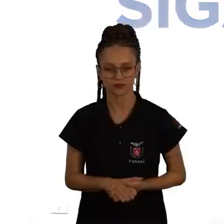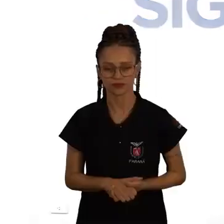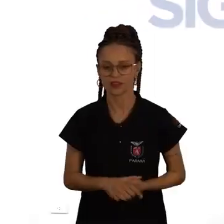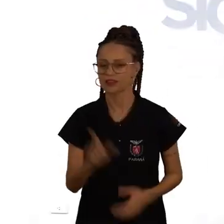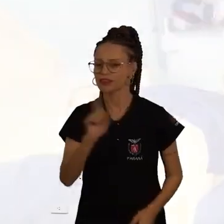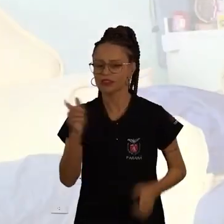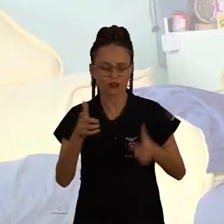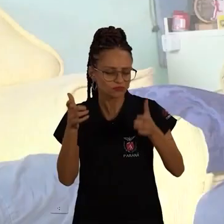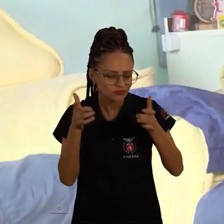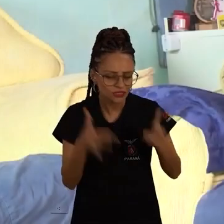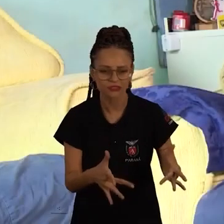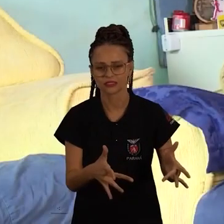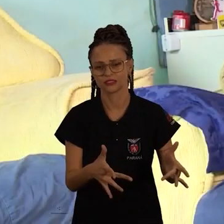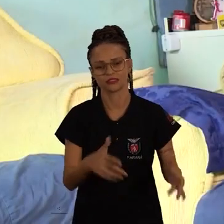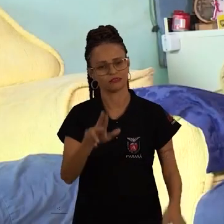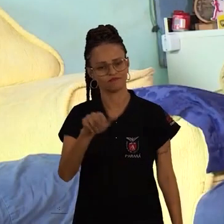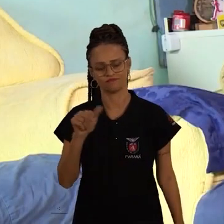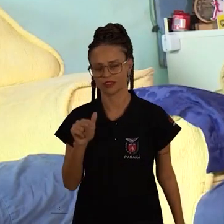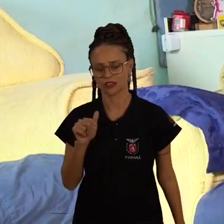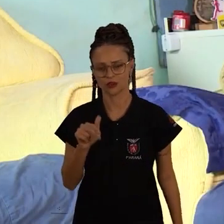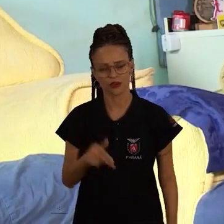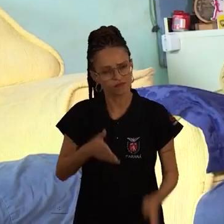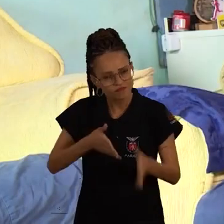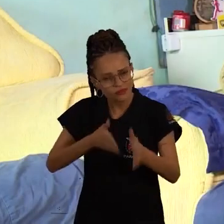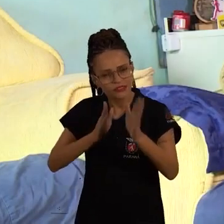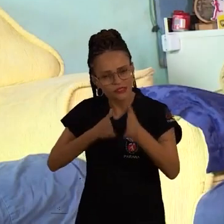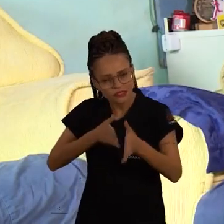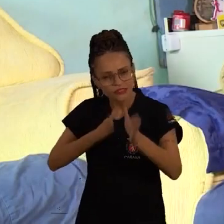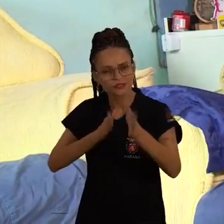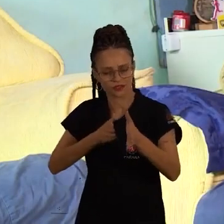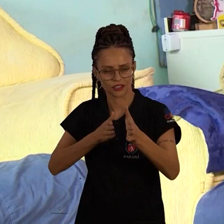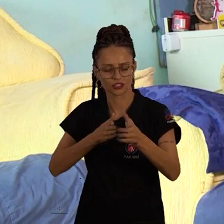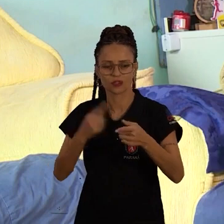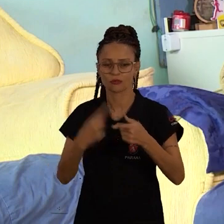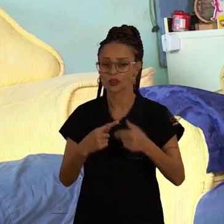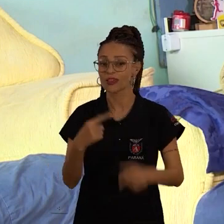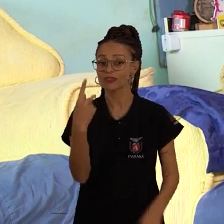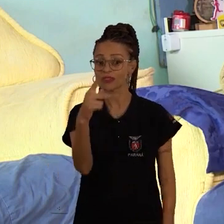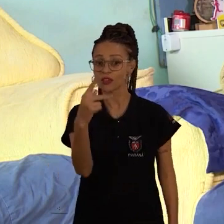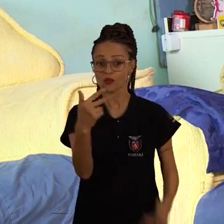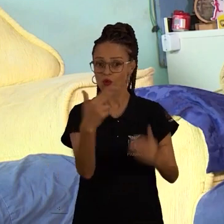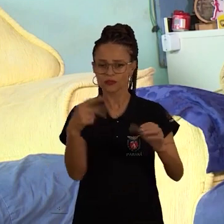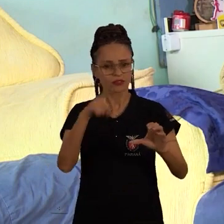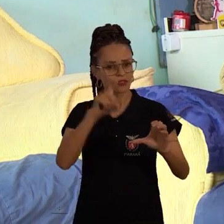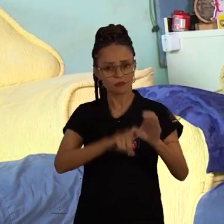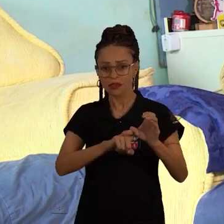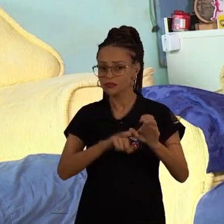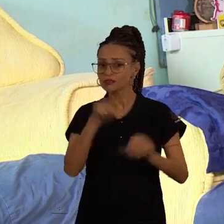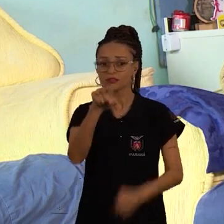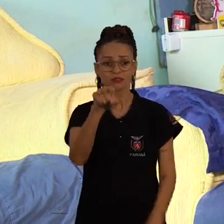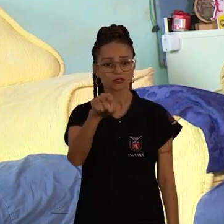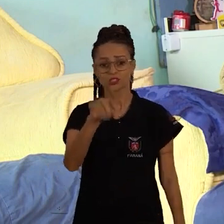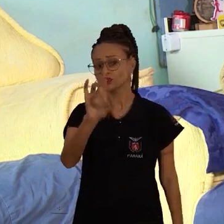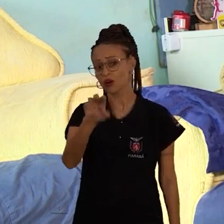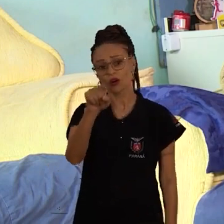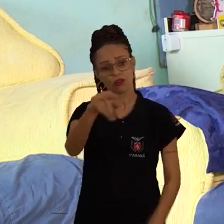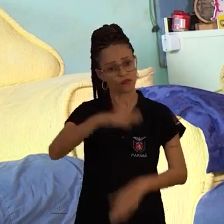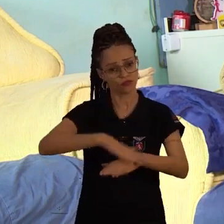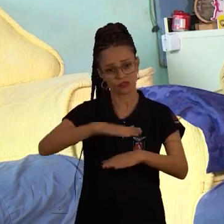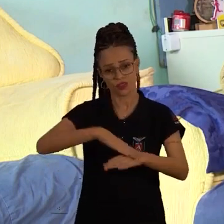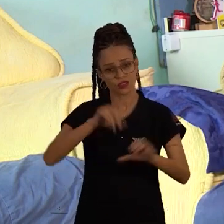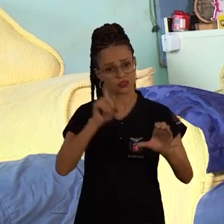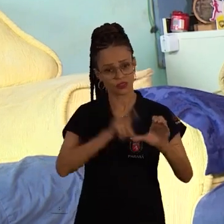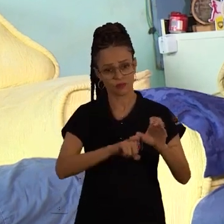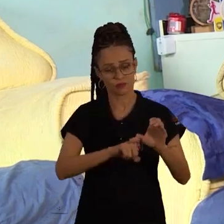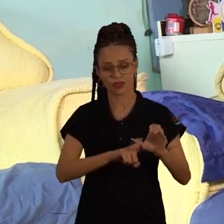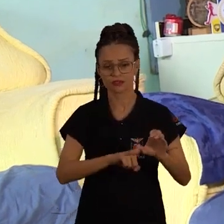Não desanime, não desiste. Siga em frente, porque o que é teu depende de você. Só depende de